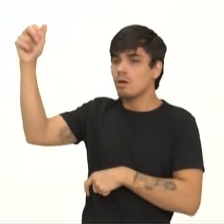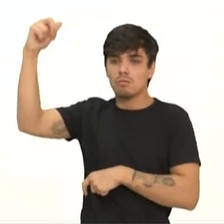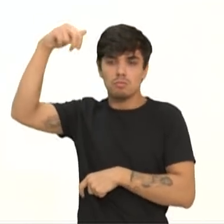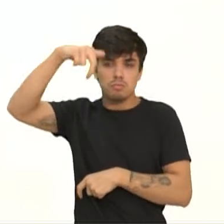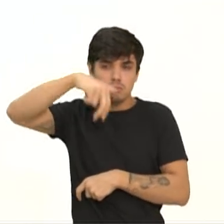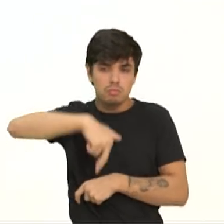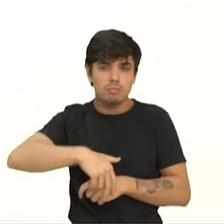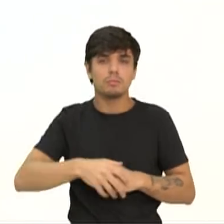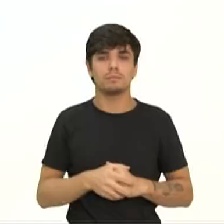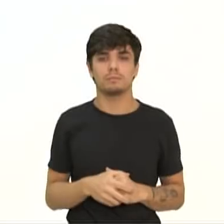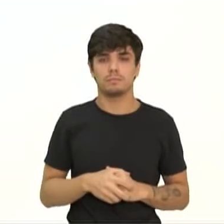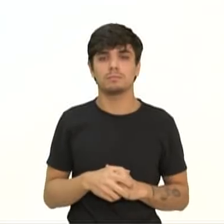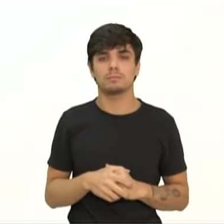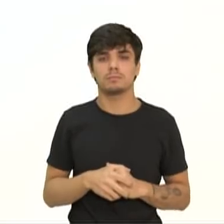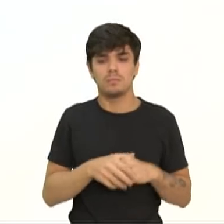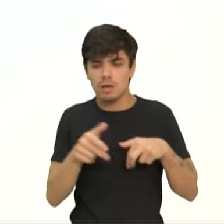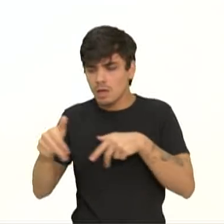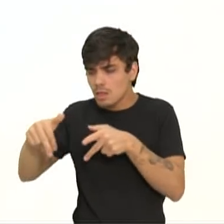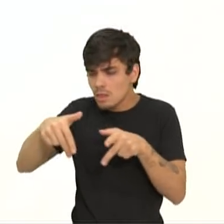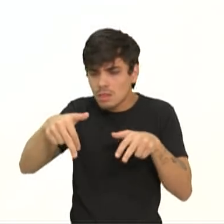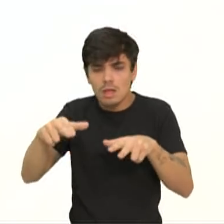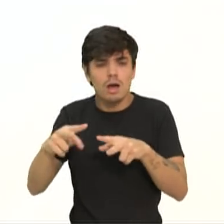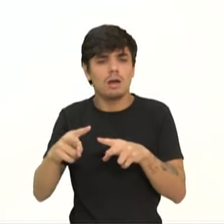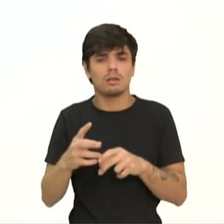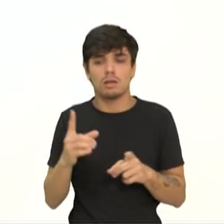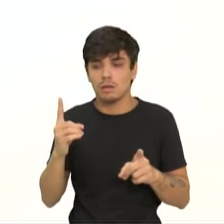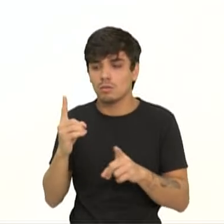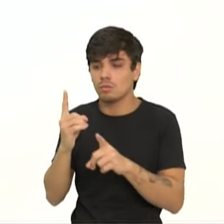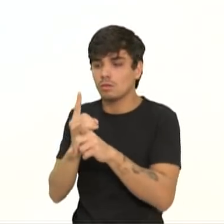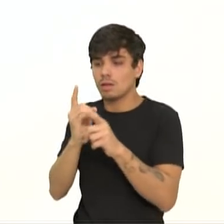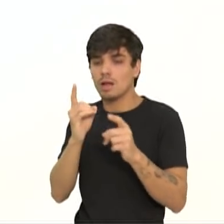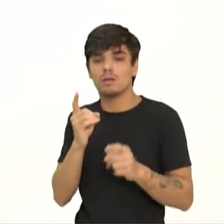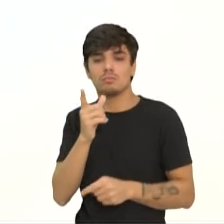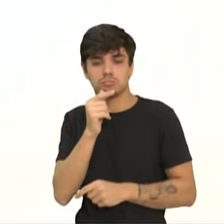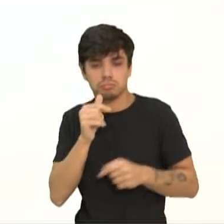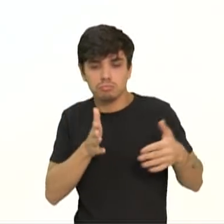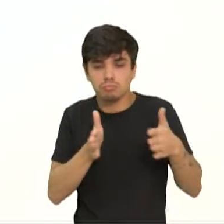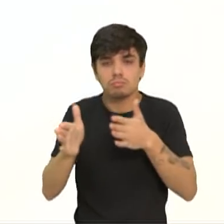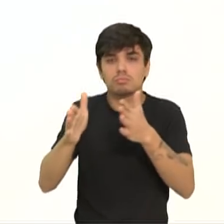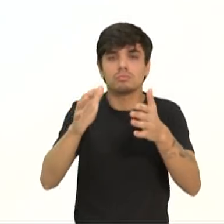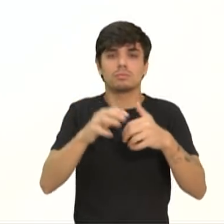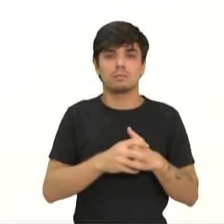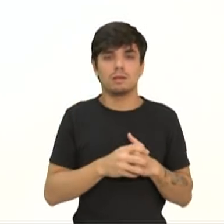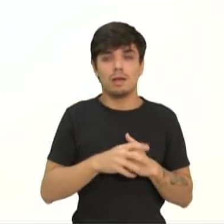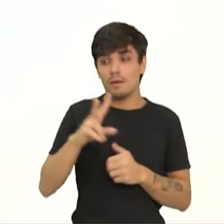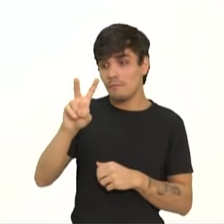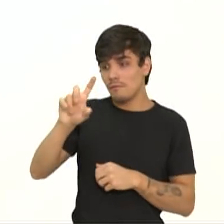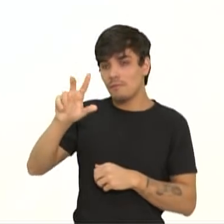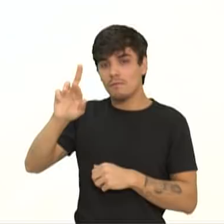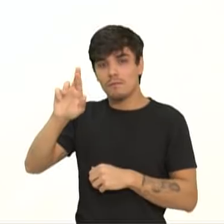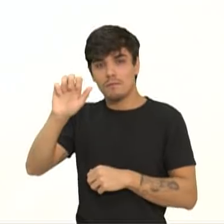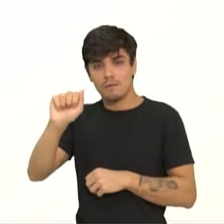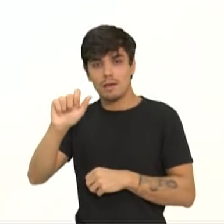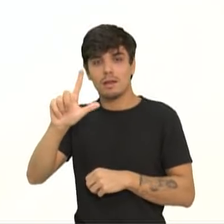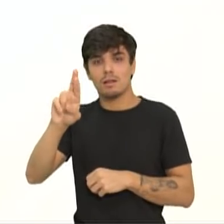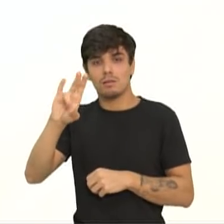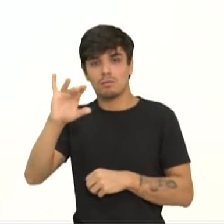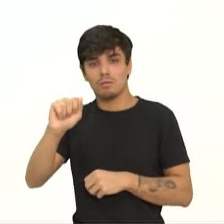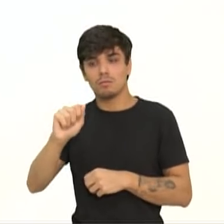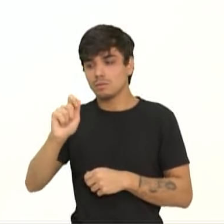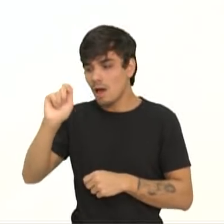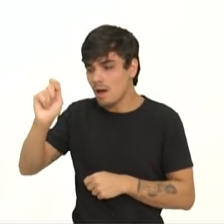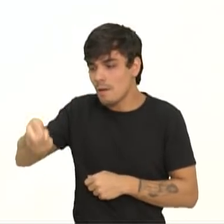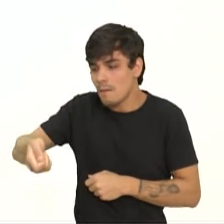morros, andaram por toda parte e, ao verem o riozinho, onde Vera e Lúcia tinham ido pescar, uma vez